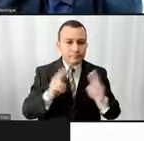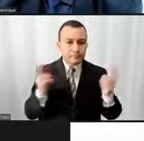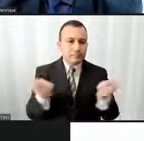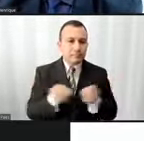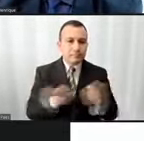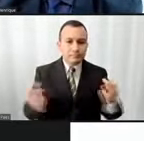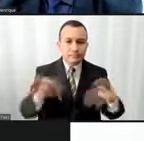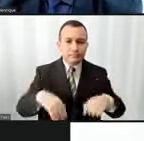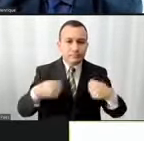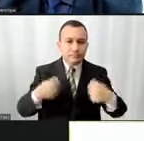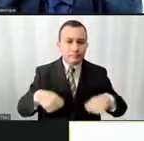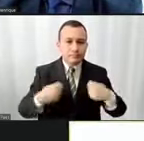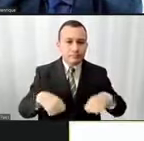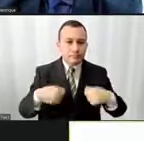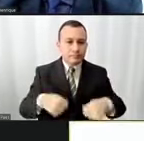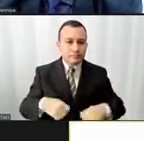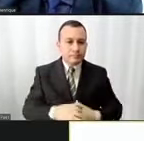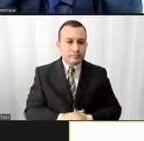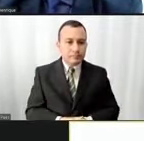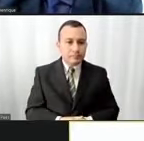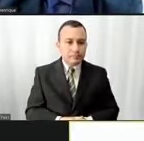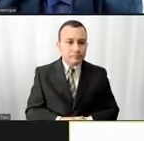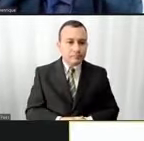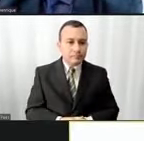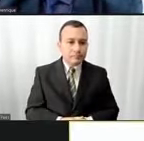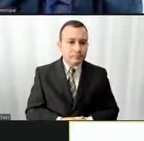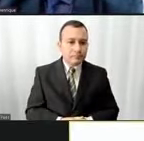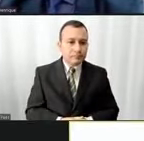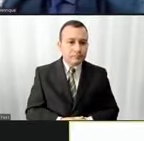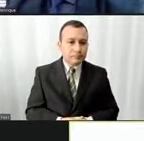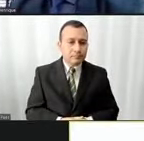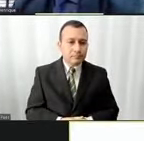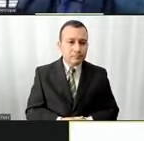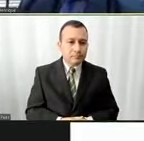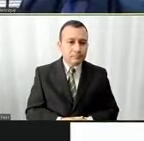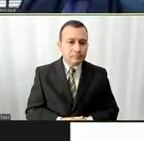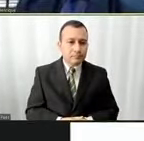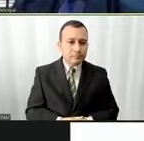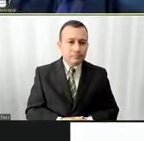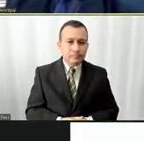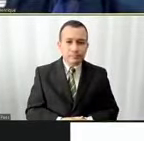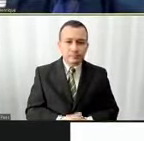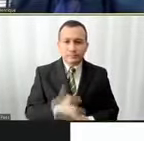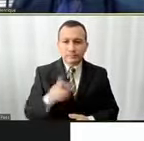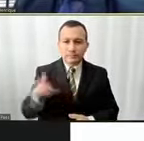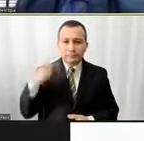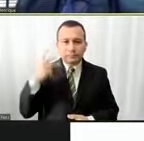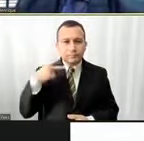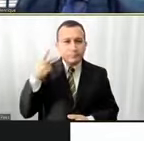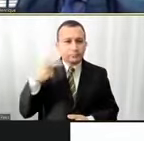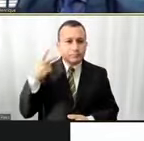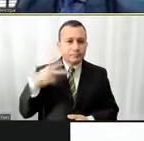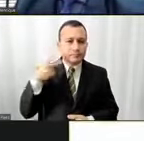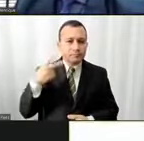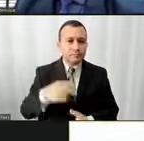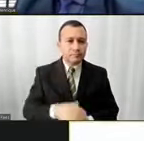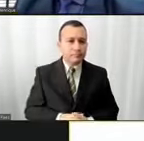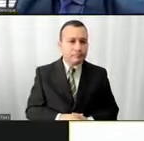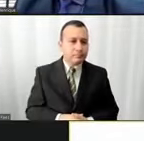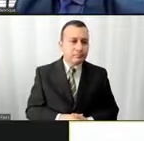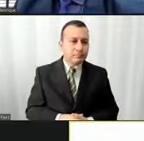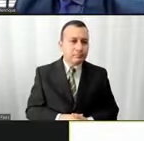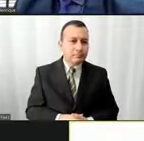gentileza, por favor. O senhor está. É um escárnio. Próximo vereador. Você é democrática, Edna. É um